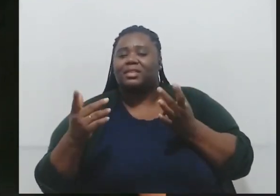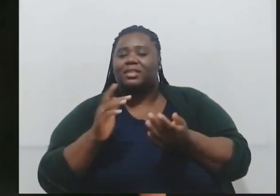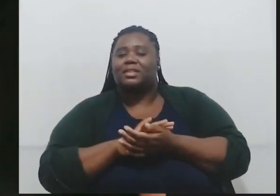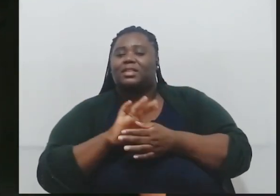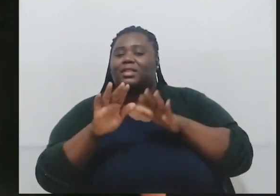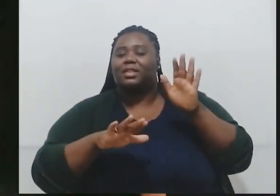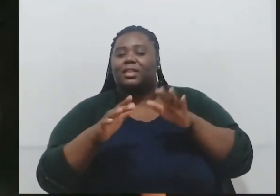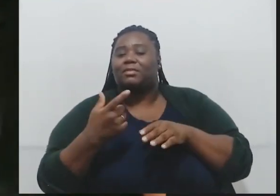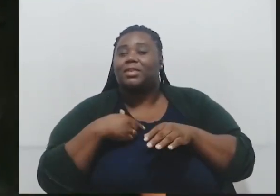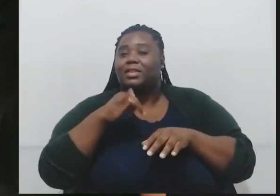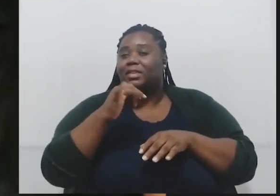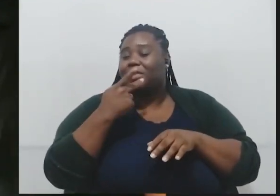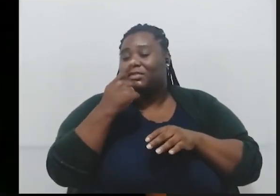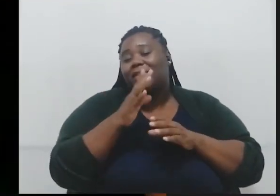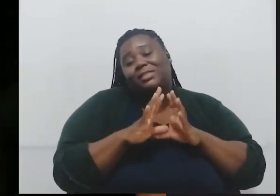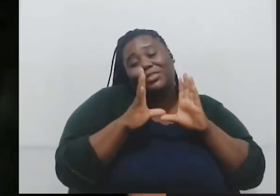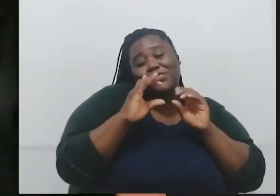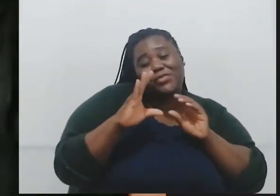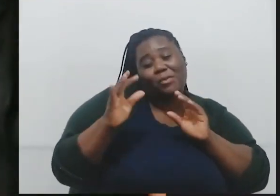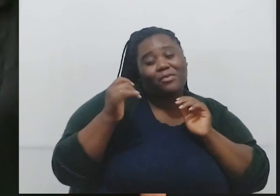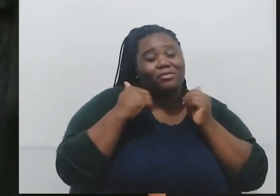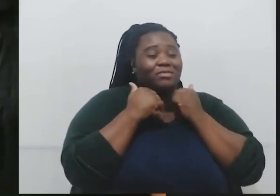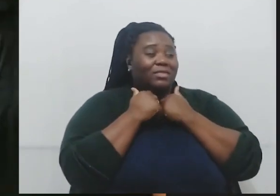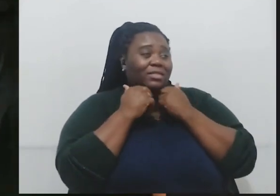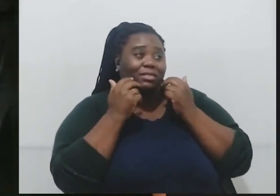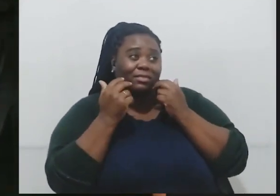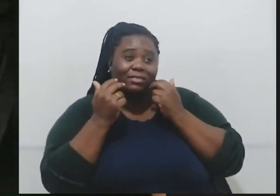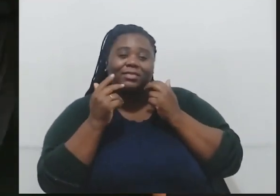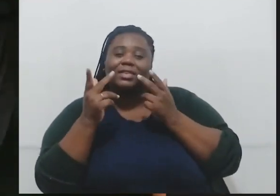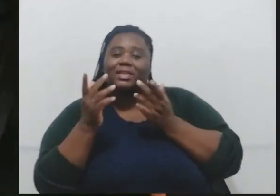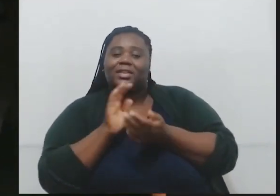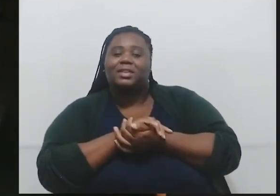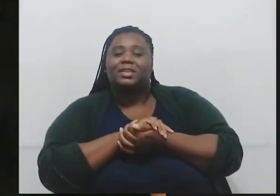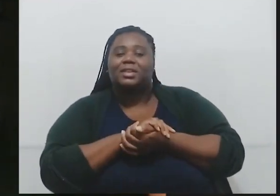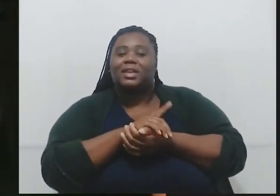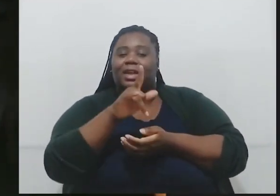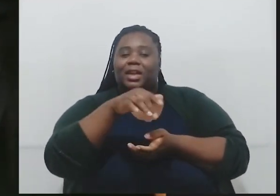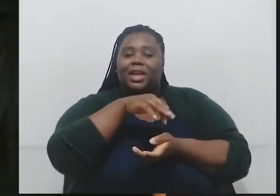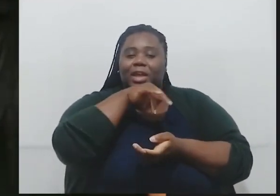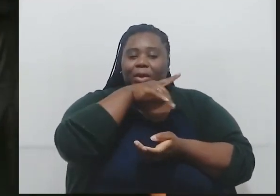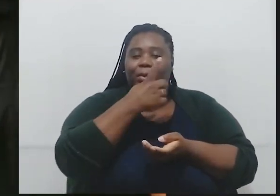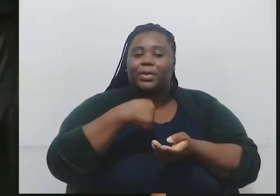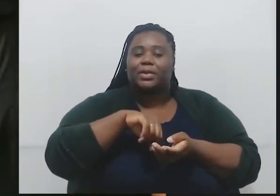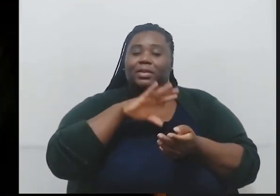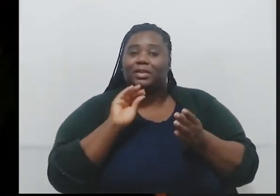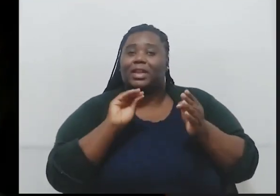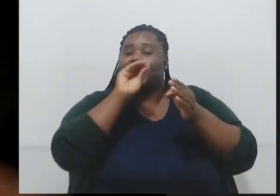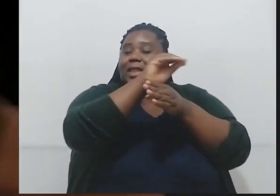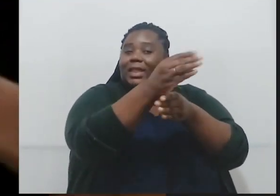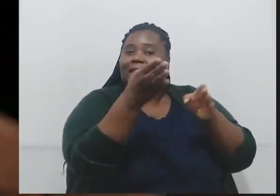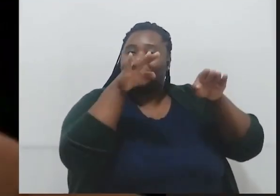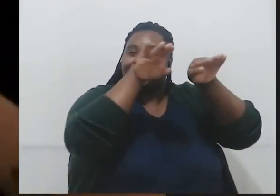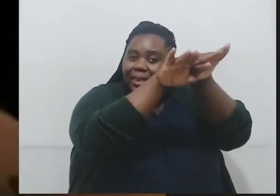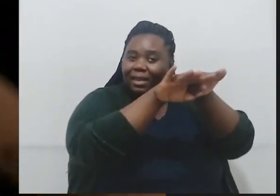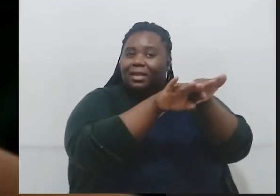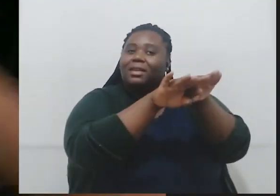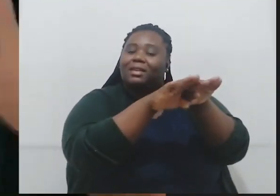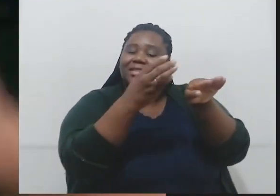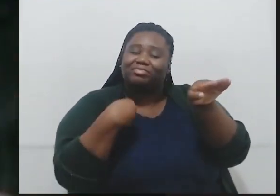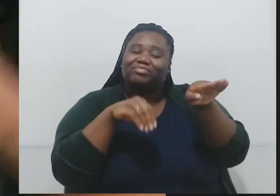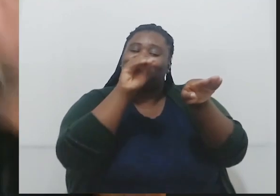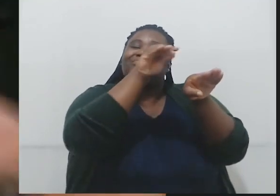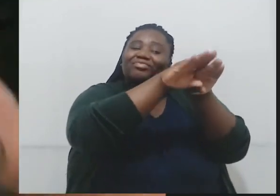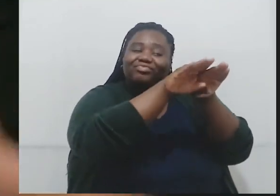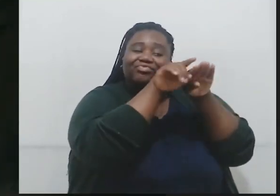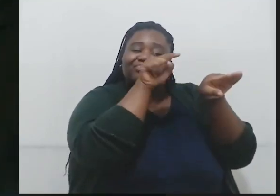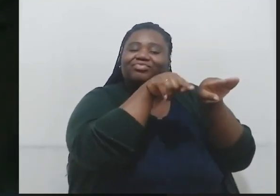muito de meiga, é uma bosta, né? A gente tem que entrar em alguns estereótipos para talvez pelo medo, ou sei lá o que